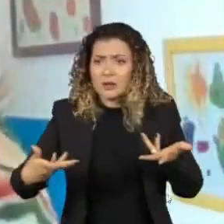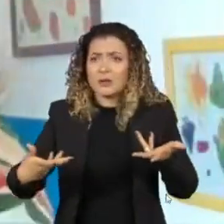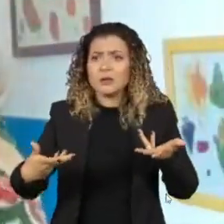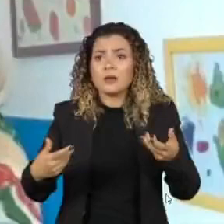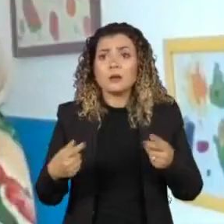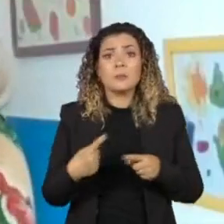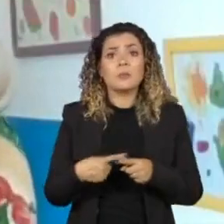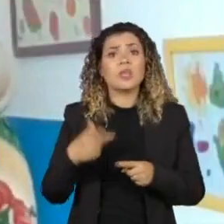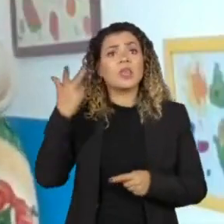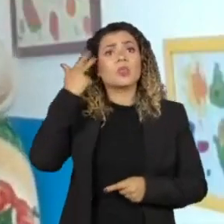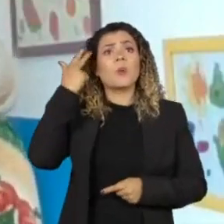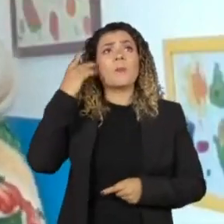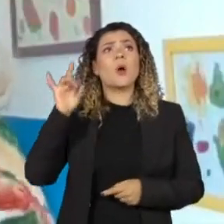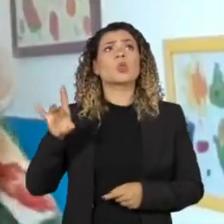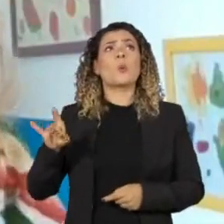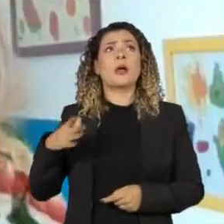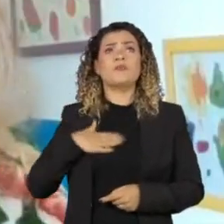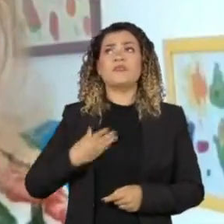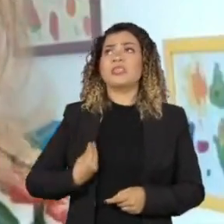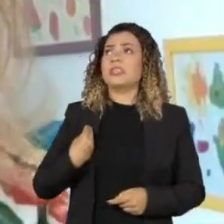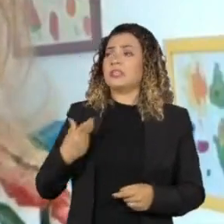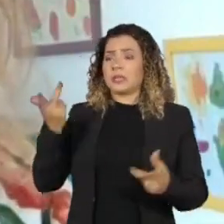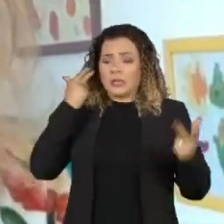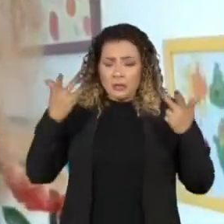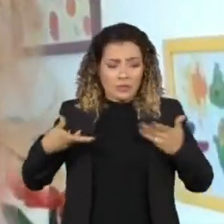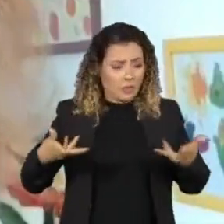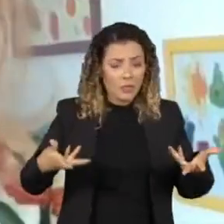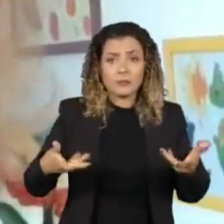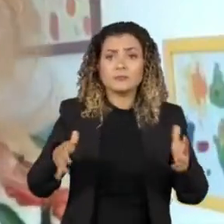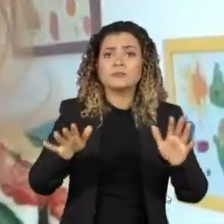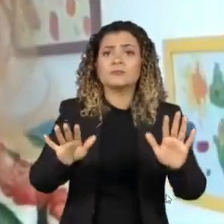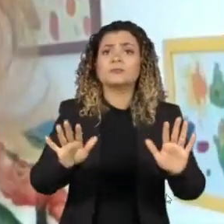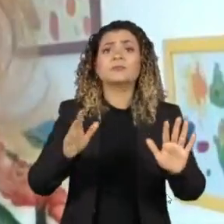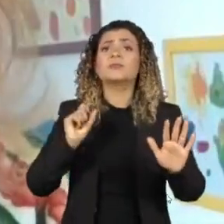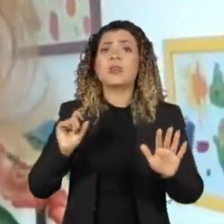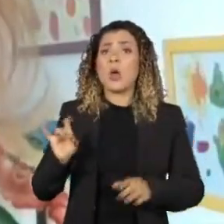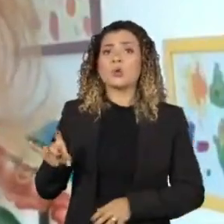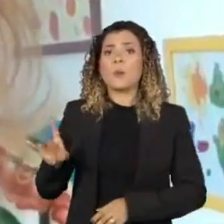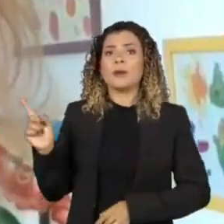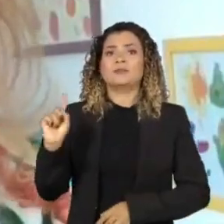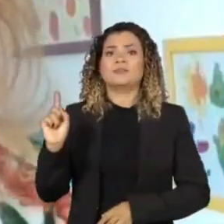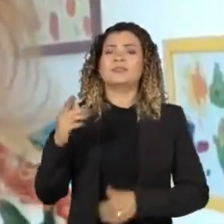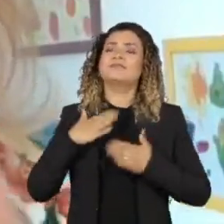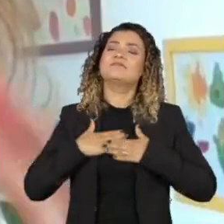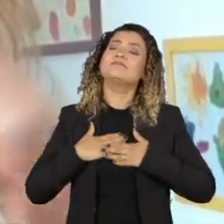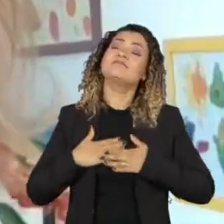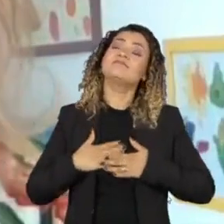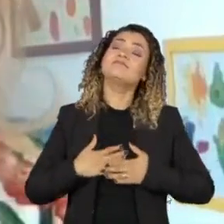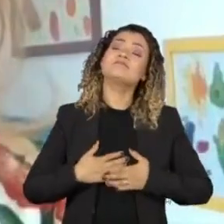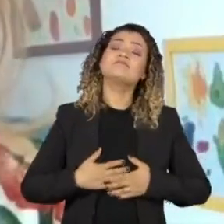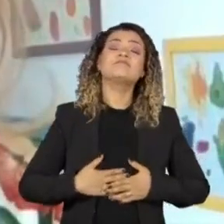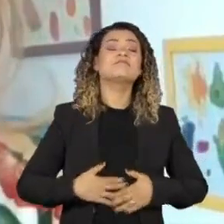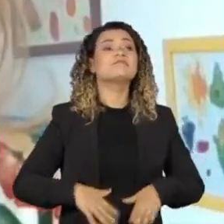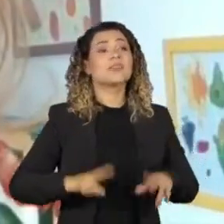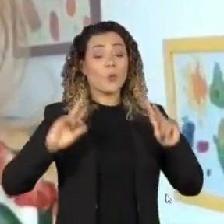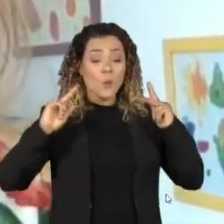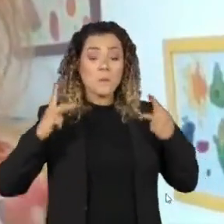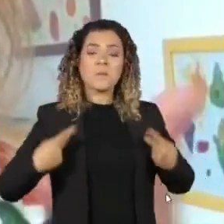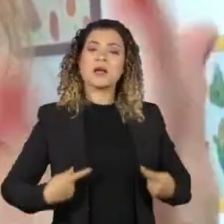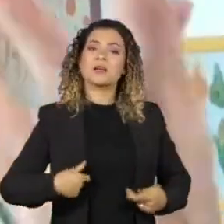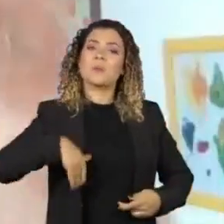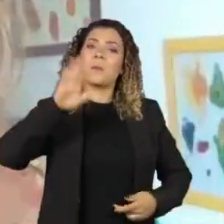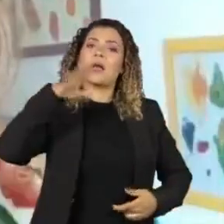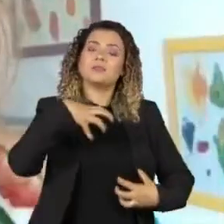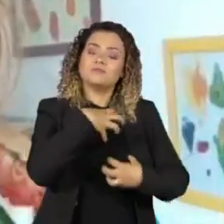porque correr se tornou automático? Então, desacelerar é a gente sair do automático, é a gente se humanizar nesse sentido,